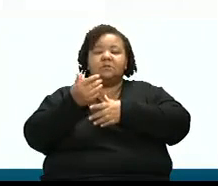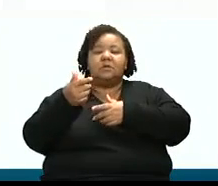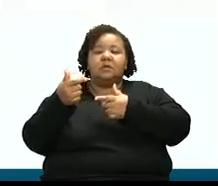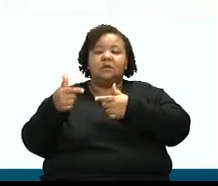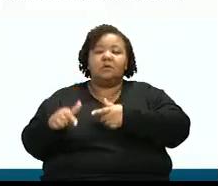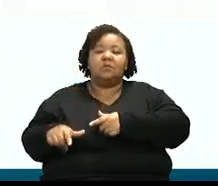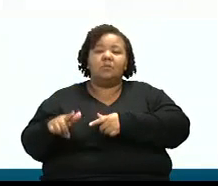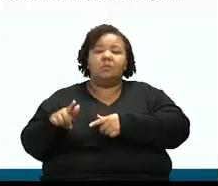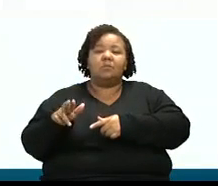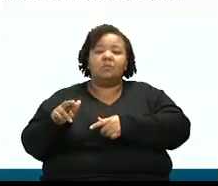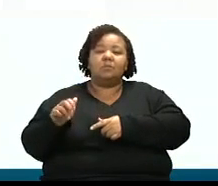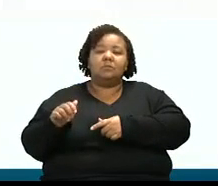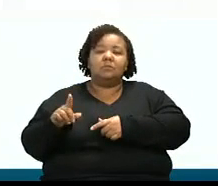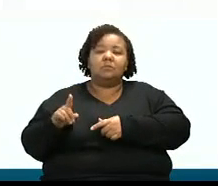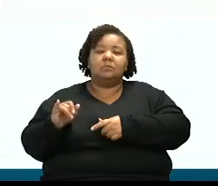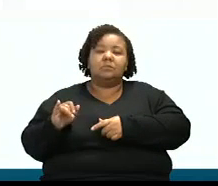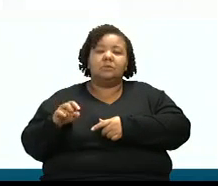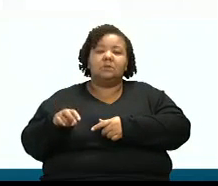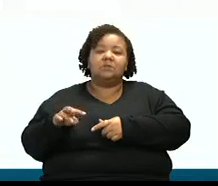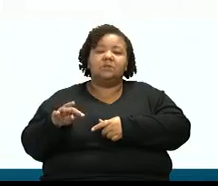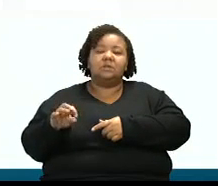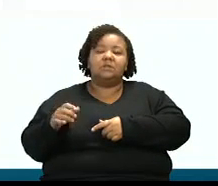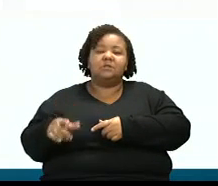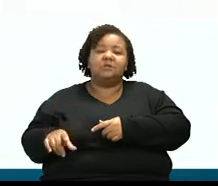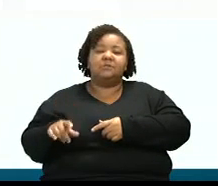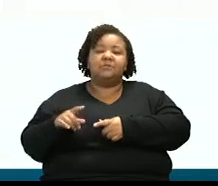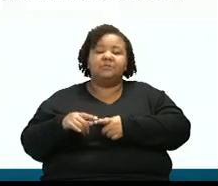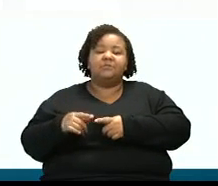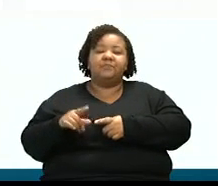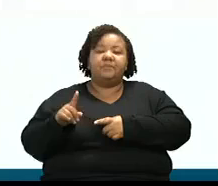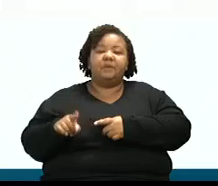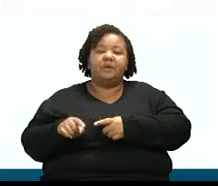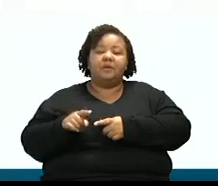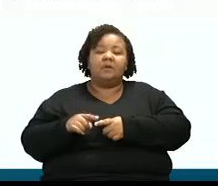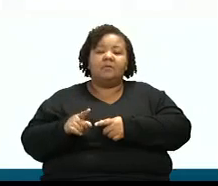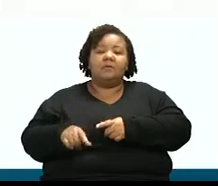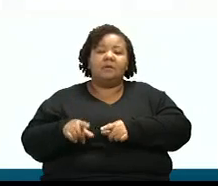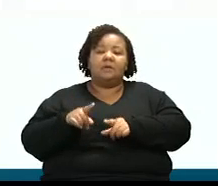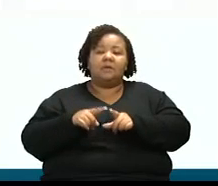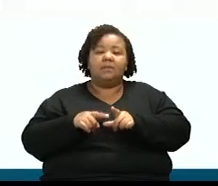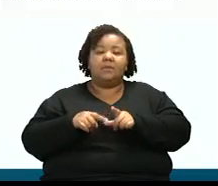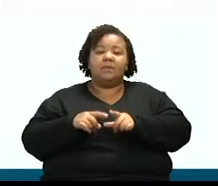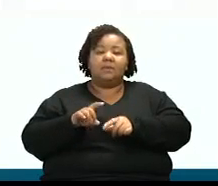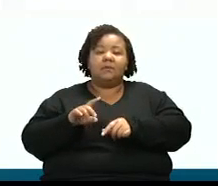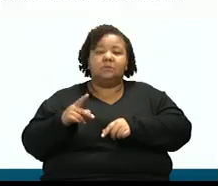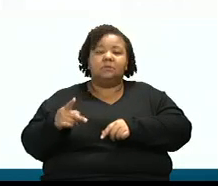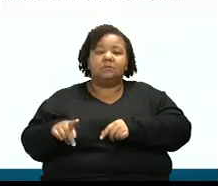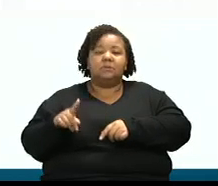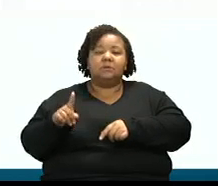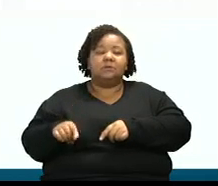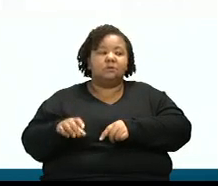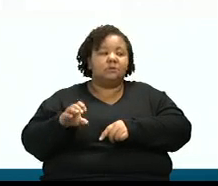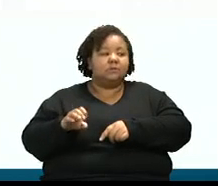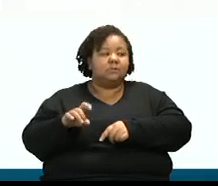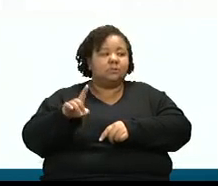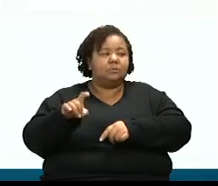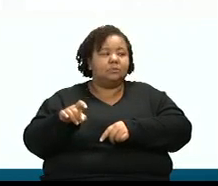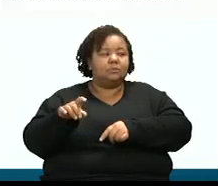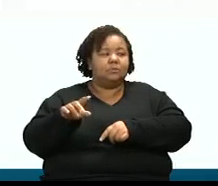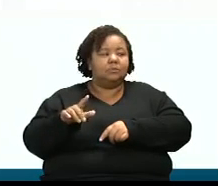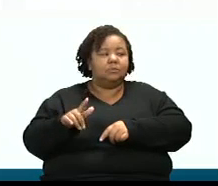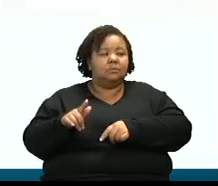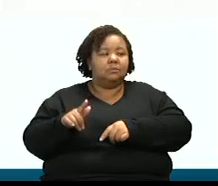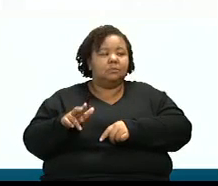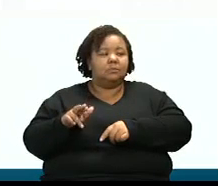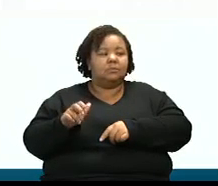gradiente, a integral desse campo gradiente, ela vai depender somente dos extremos da função